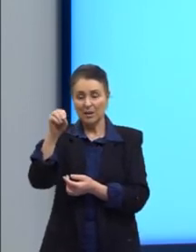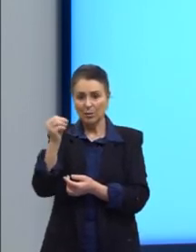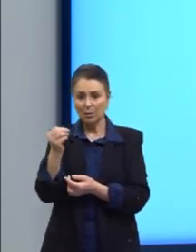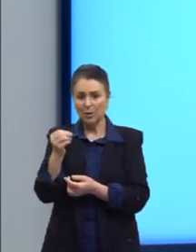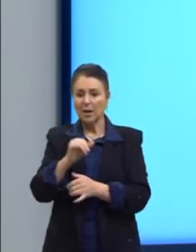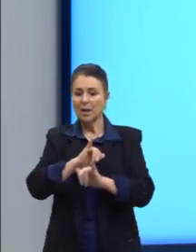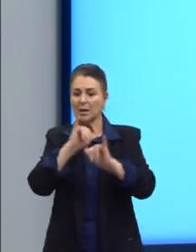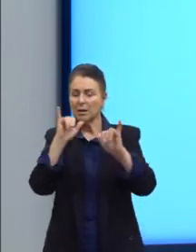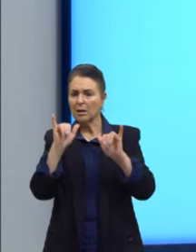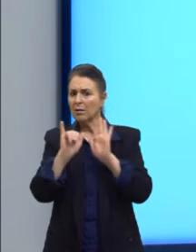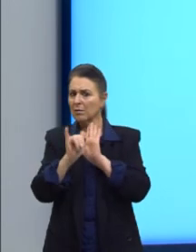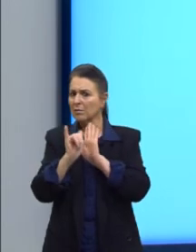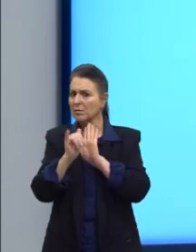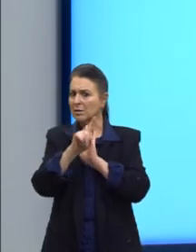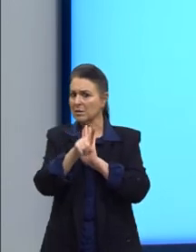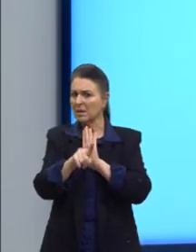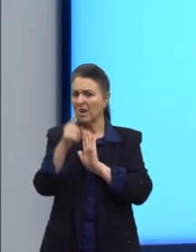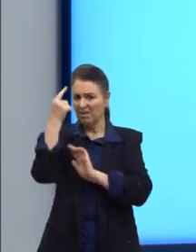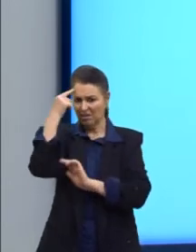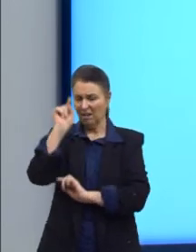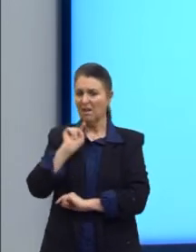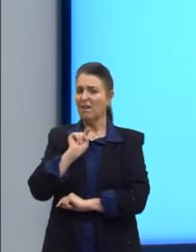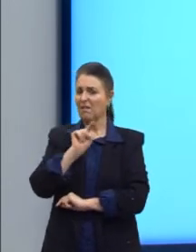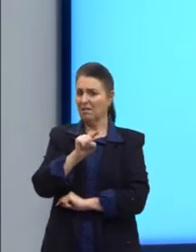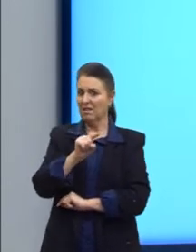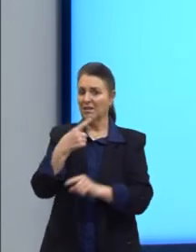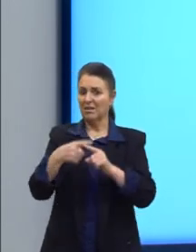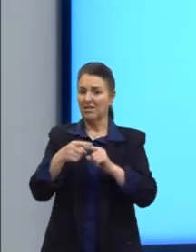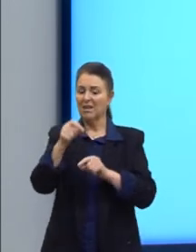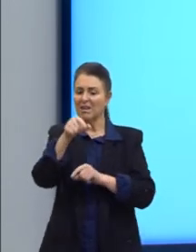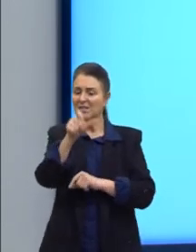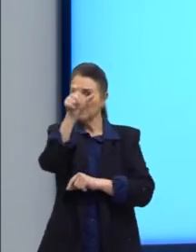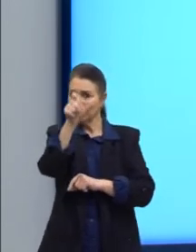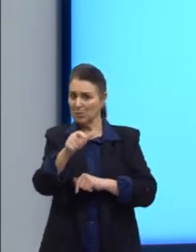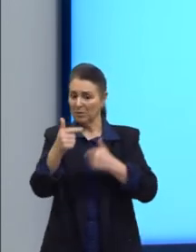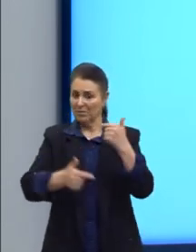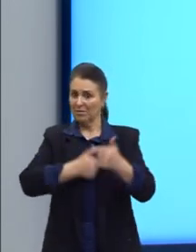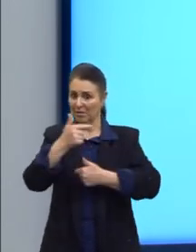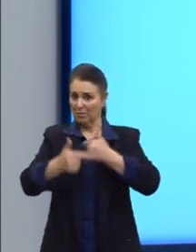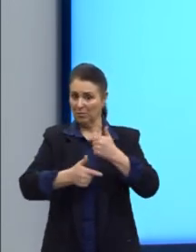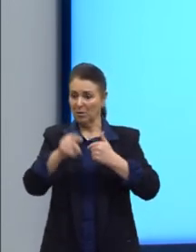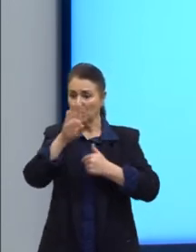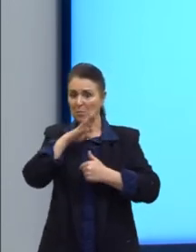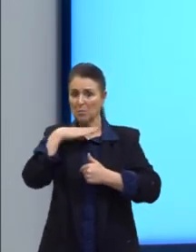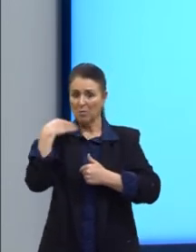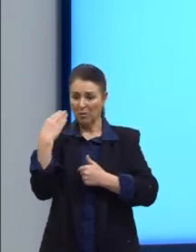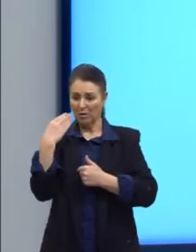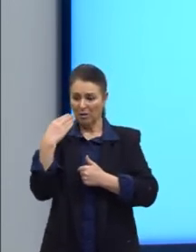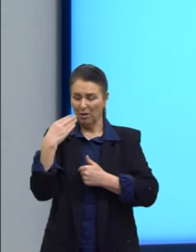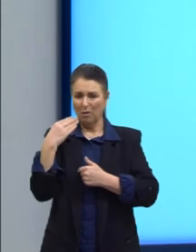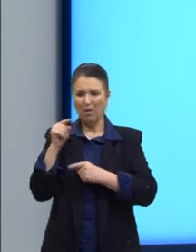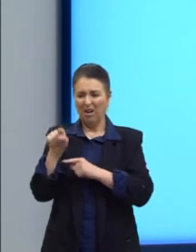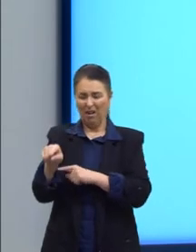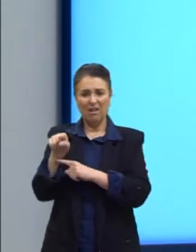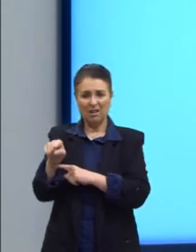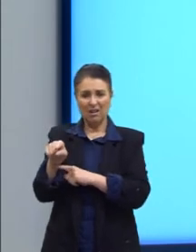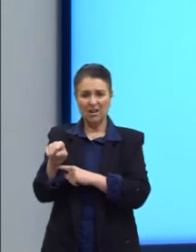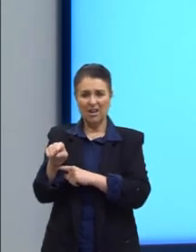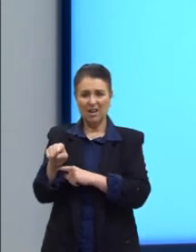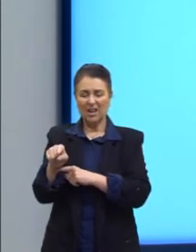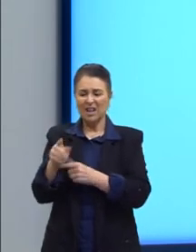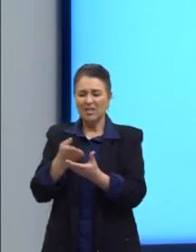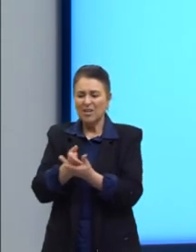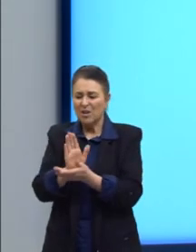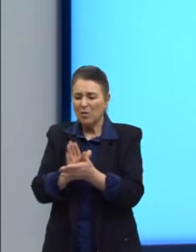de atrapalhar seja dele né porque se Operário Operário ele que tá morto na Contramão vai atrapalhar o